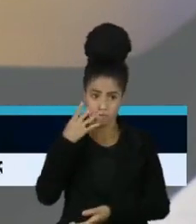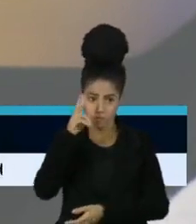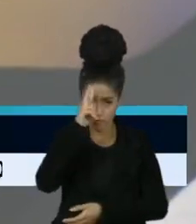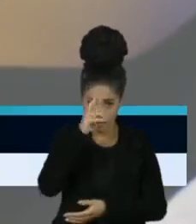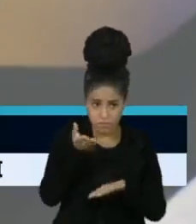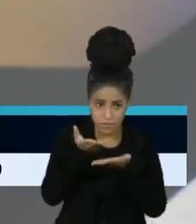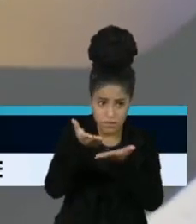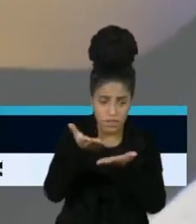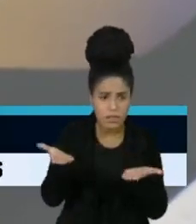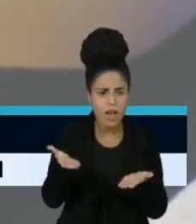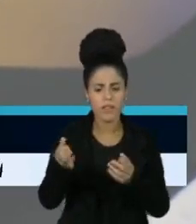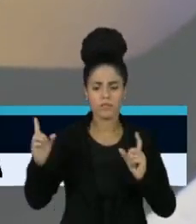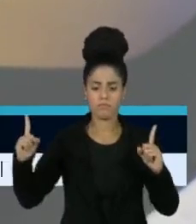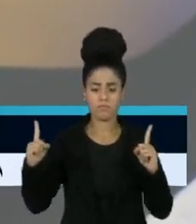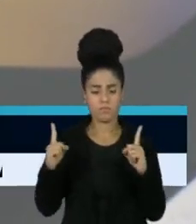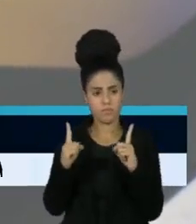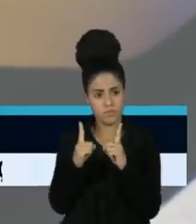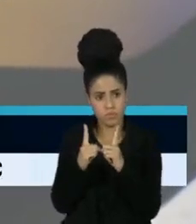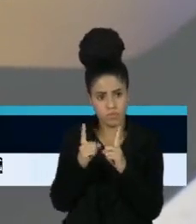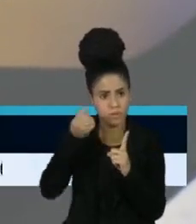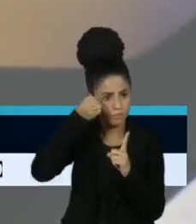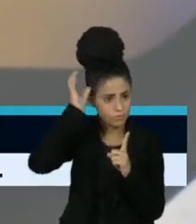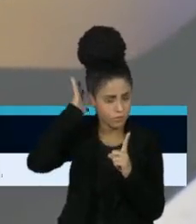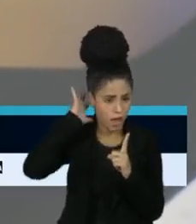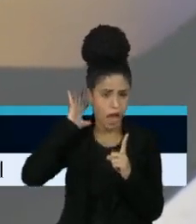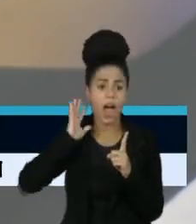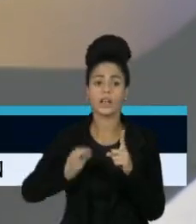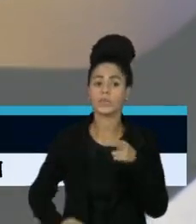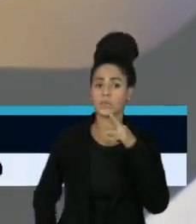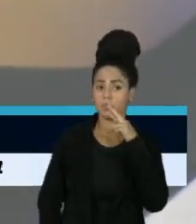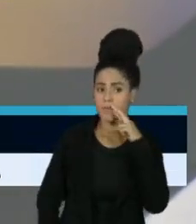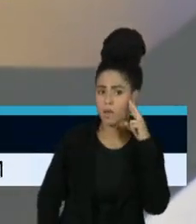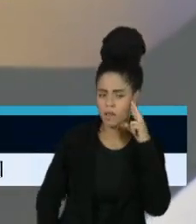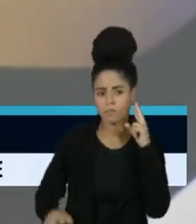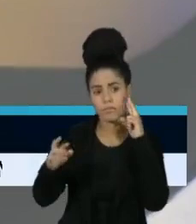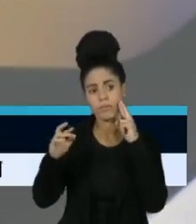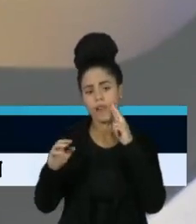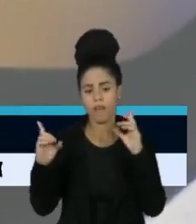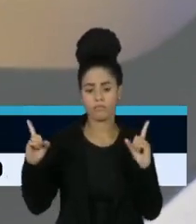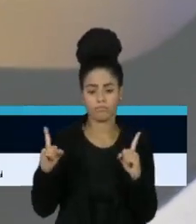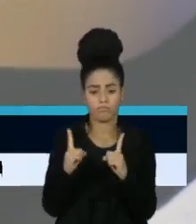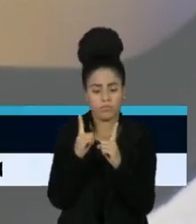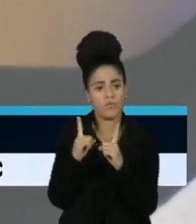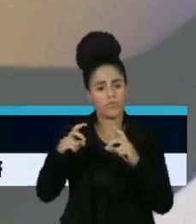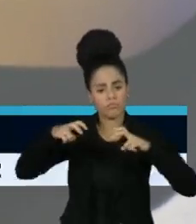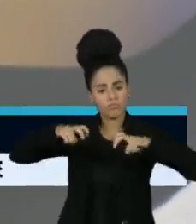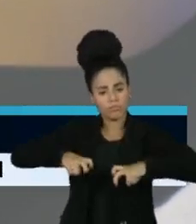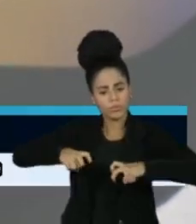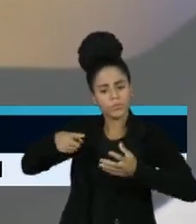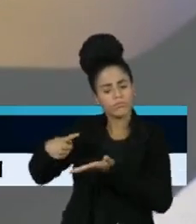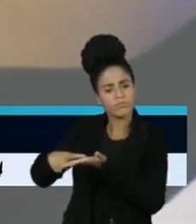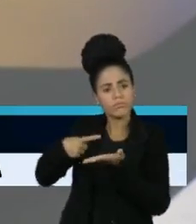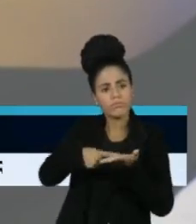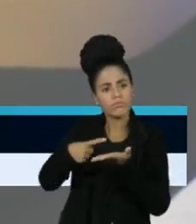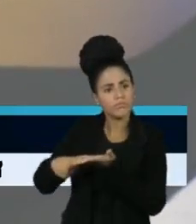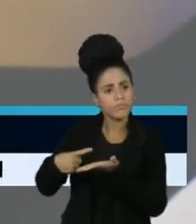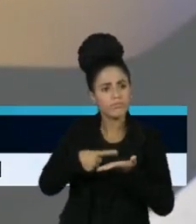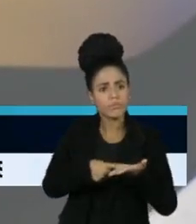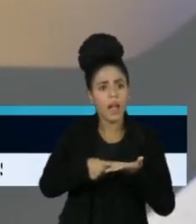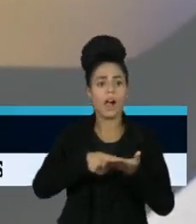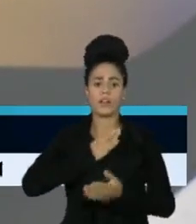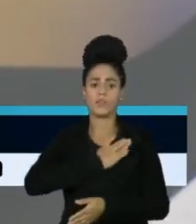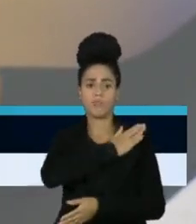atenção para esse encontro entre o Luiz Fux e o general, ministro da Defesa, general Paulo Sérgio